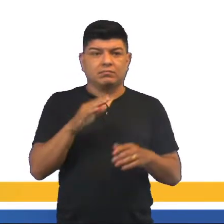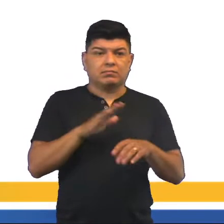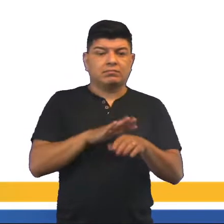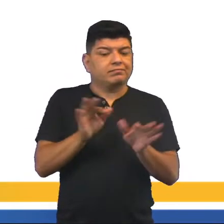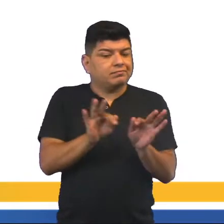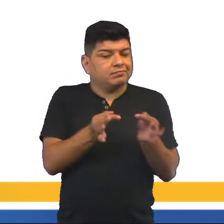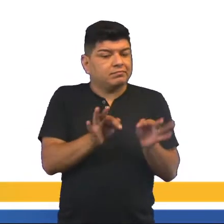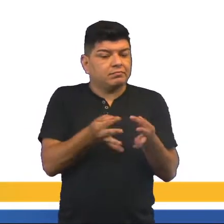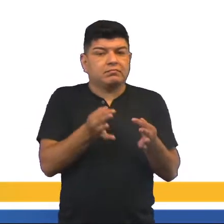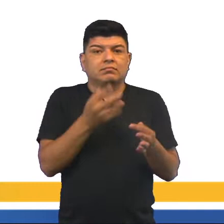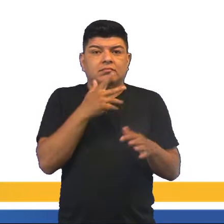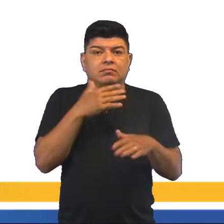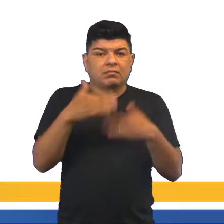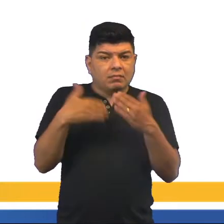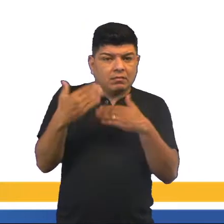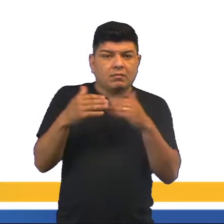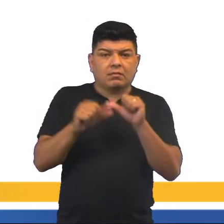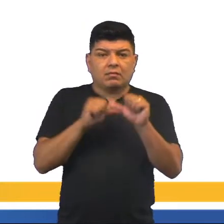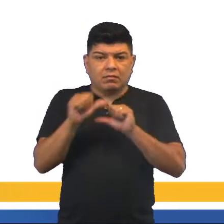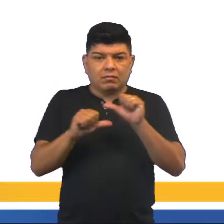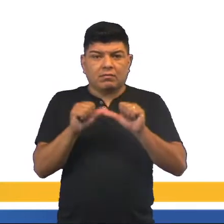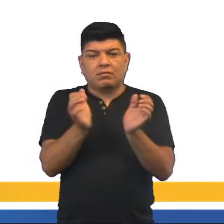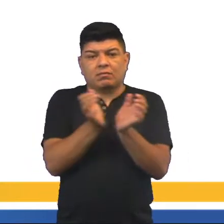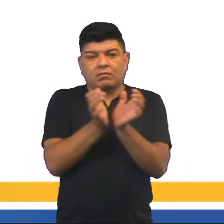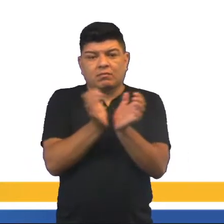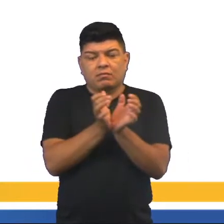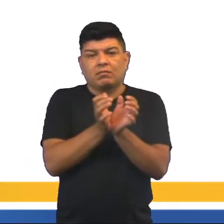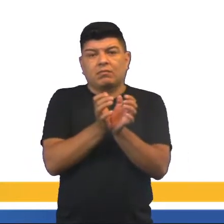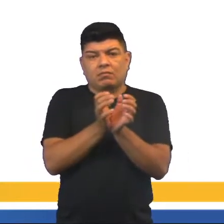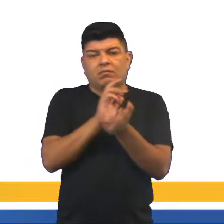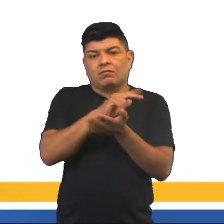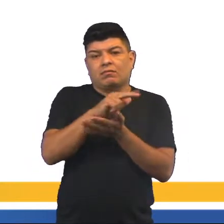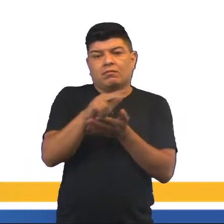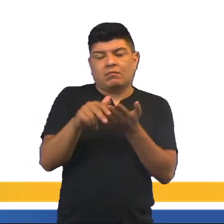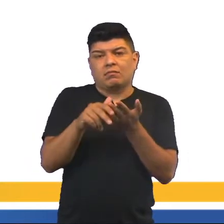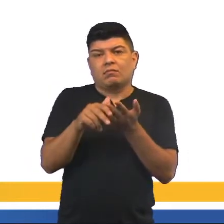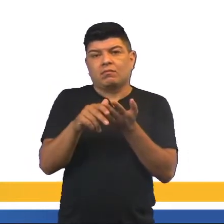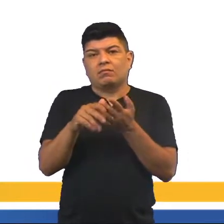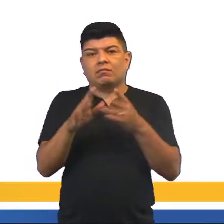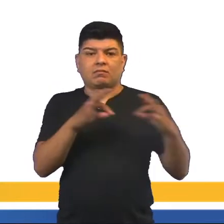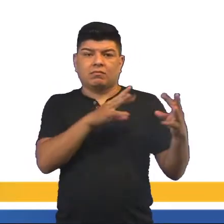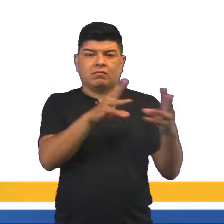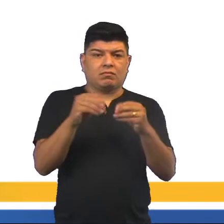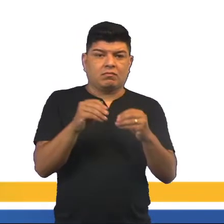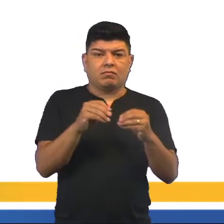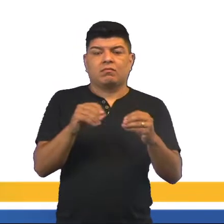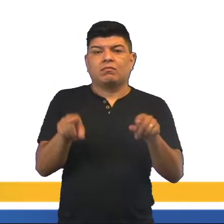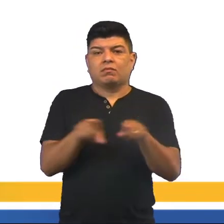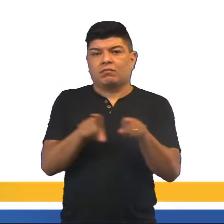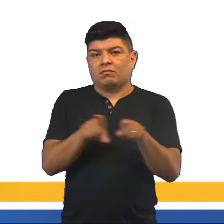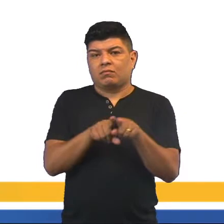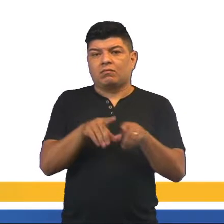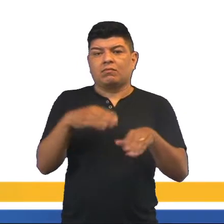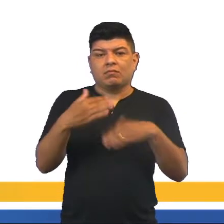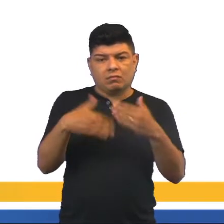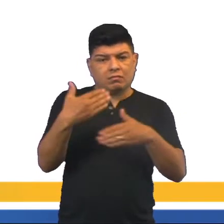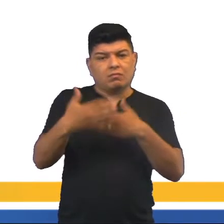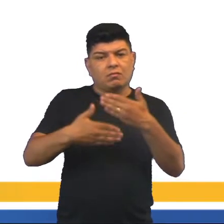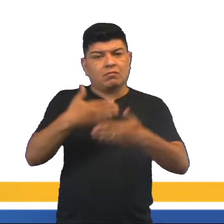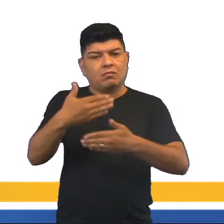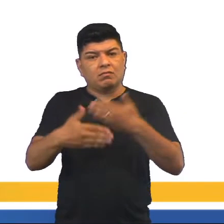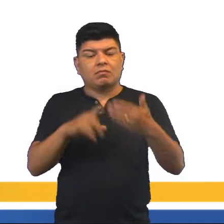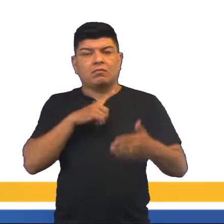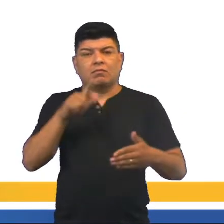mais simples, que aos poucos foi se transformando em um conjunto de centenas de sinais fonéticos e silábicos. Com o decorrer do